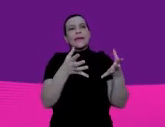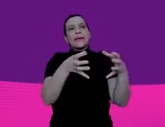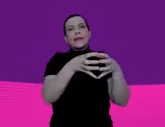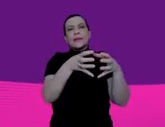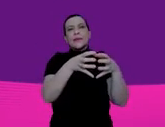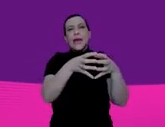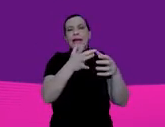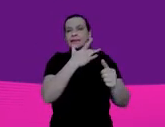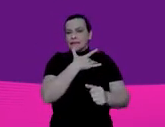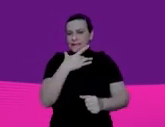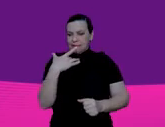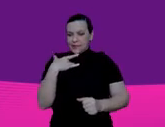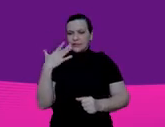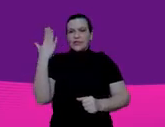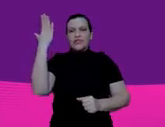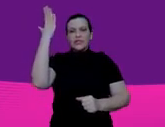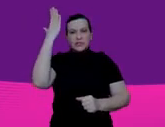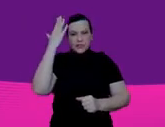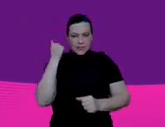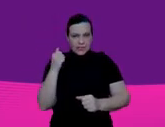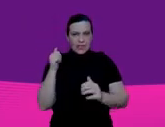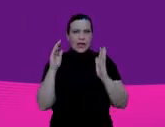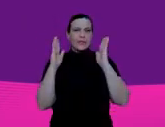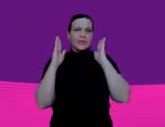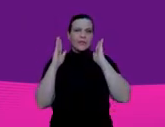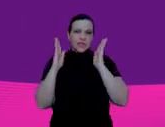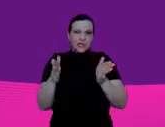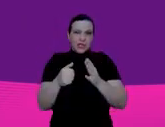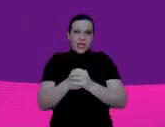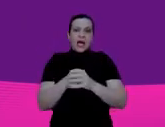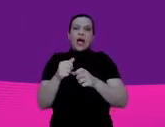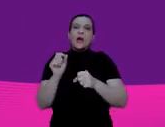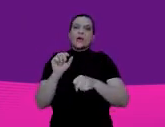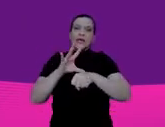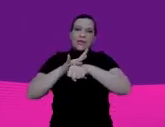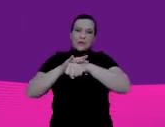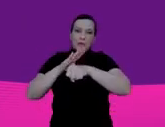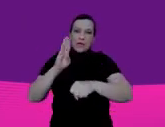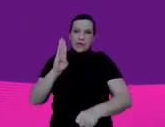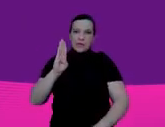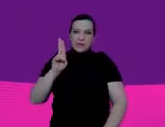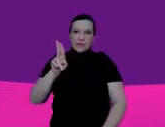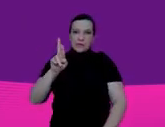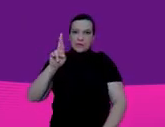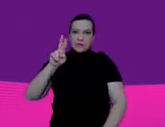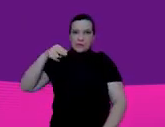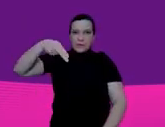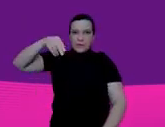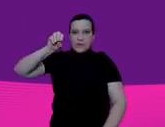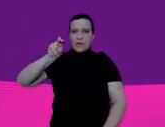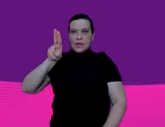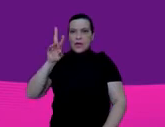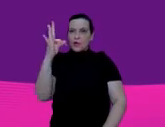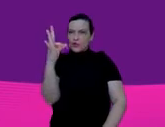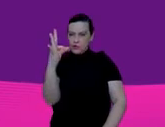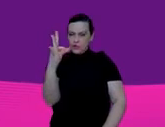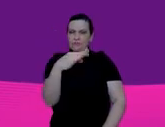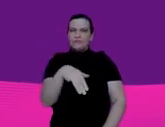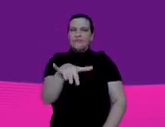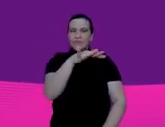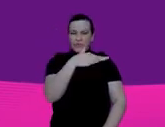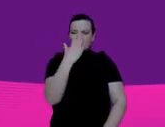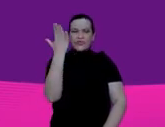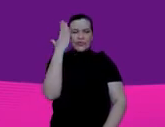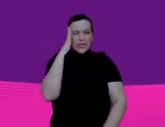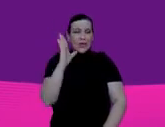sabemos que burnout é um problema muito comum dos médicos de uma maneira geral, mas a classe,